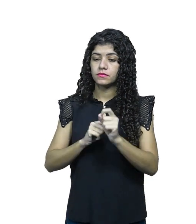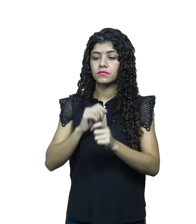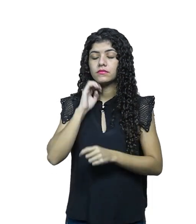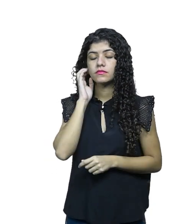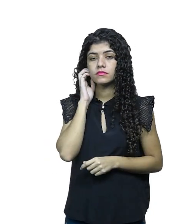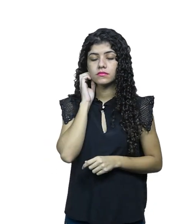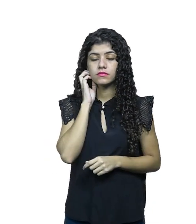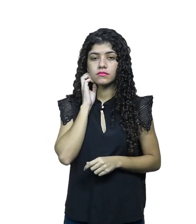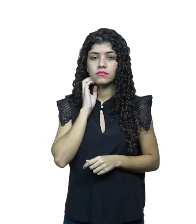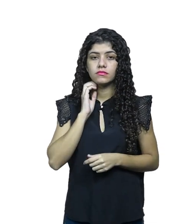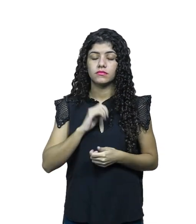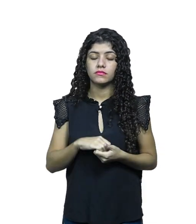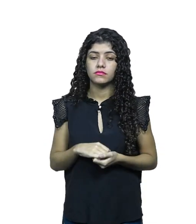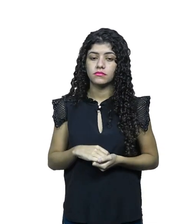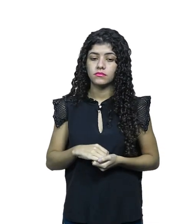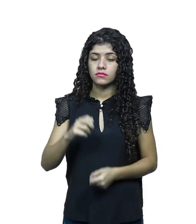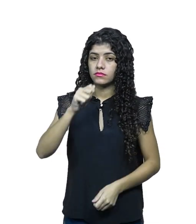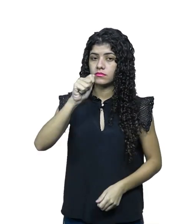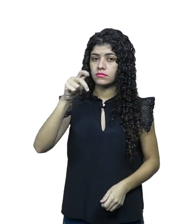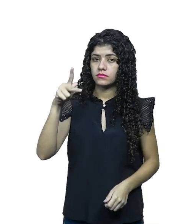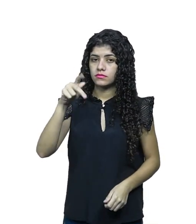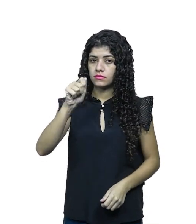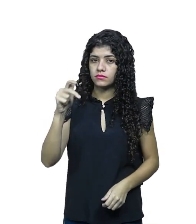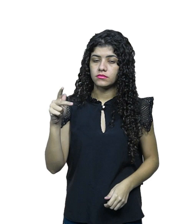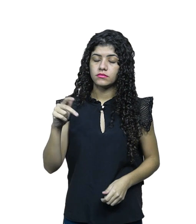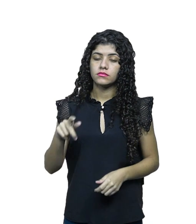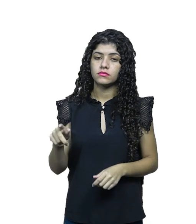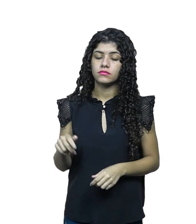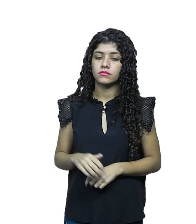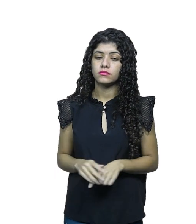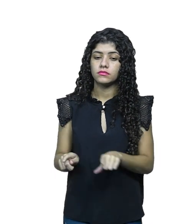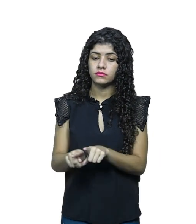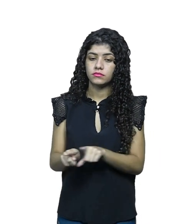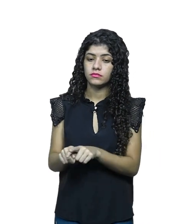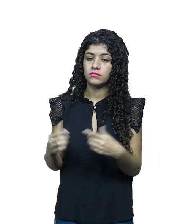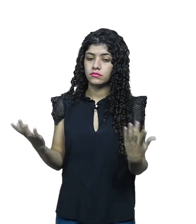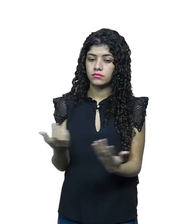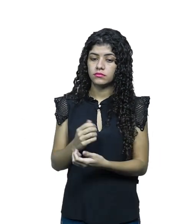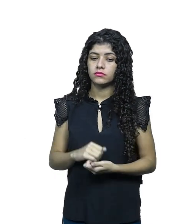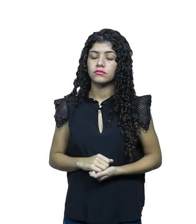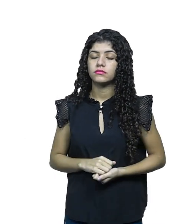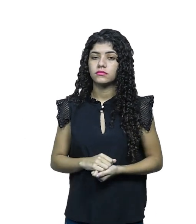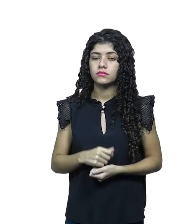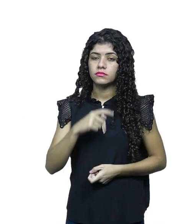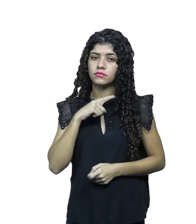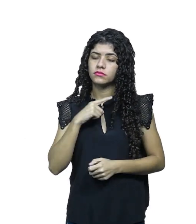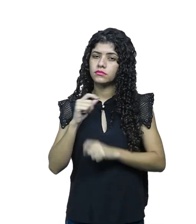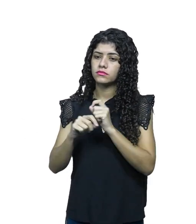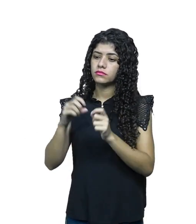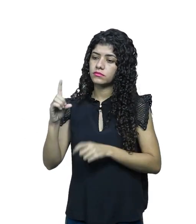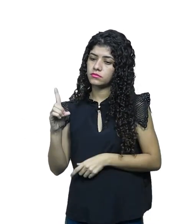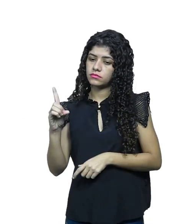frio. Então, eu vou pegar um exemplo do filme Dois Papas. Tem uma cena lá no conclave que